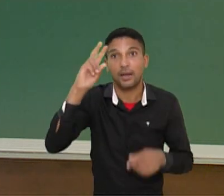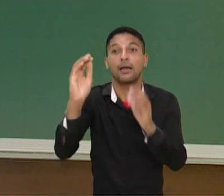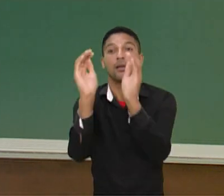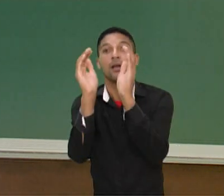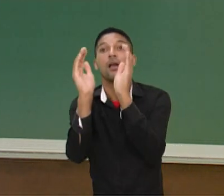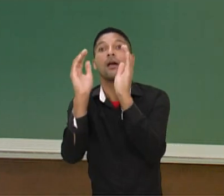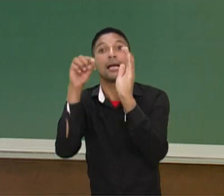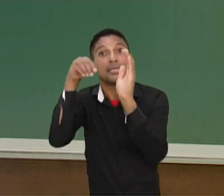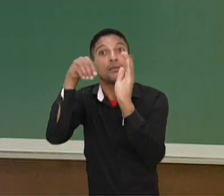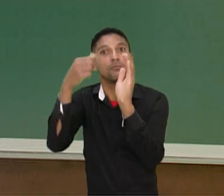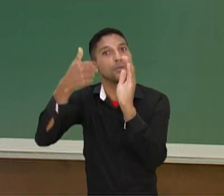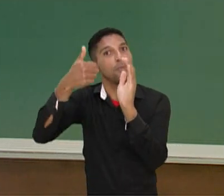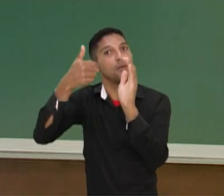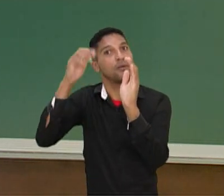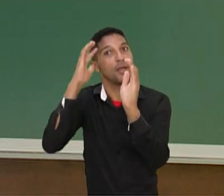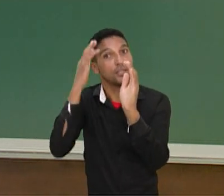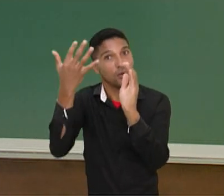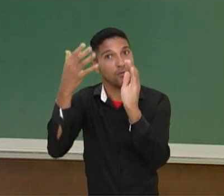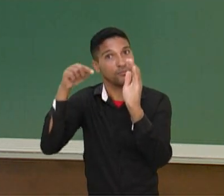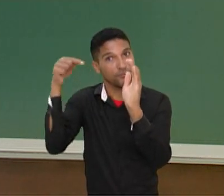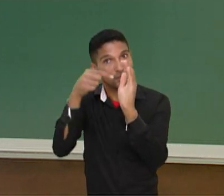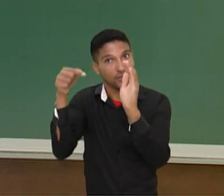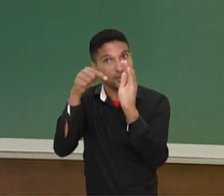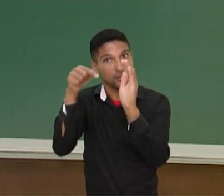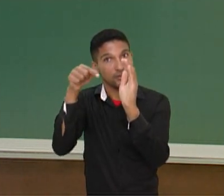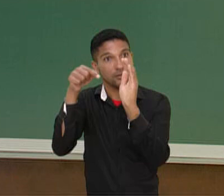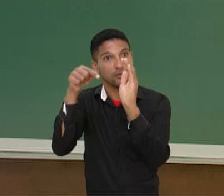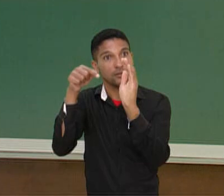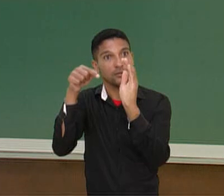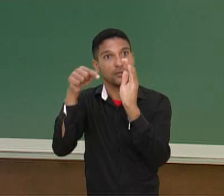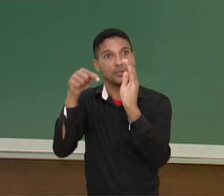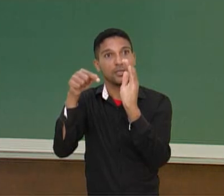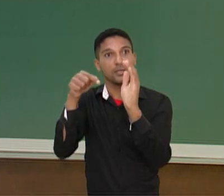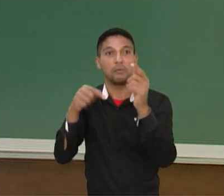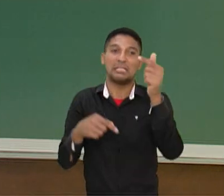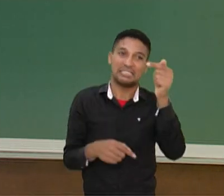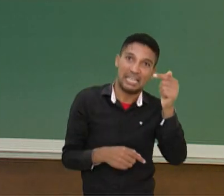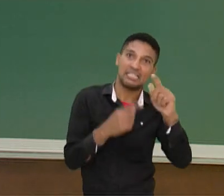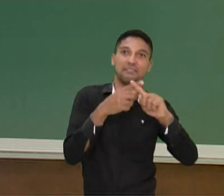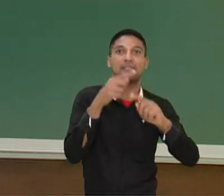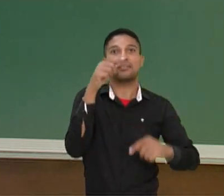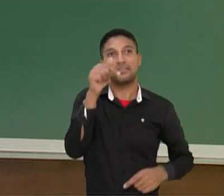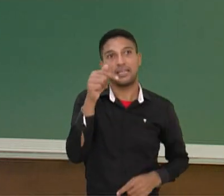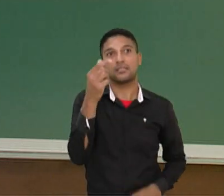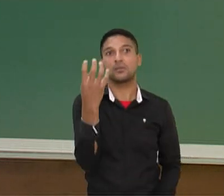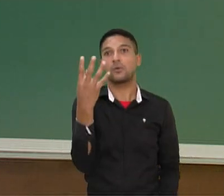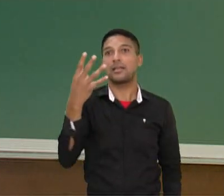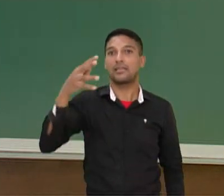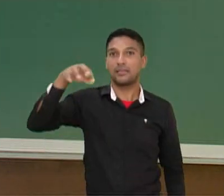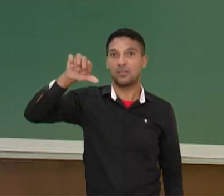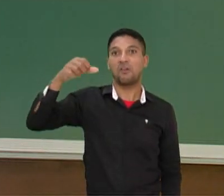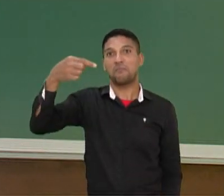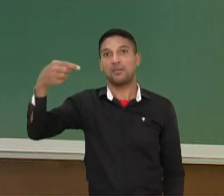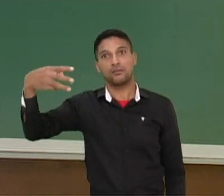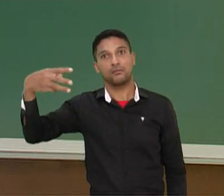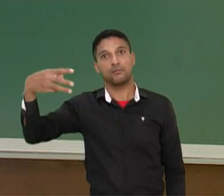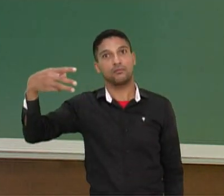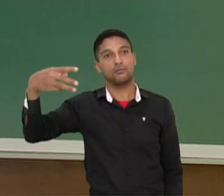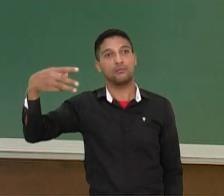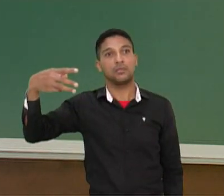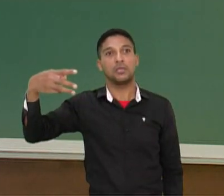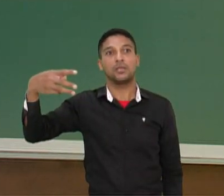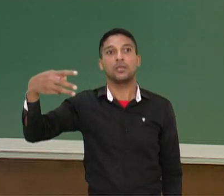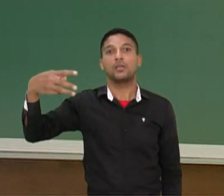dos parênteses. Por favor, se você fizer 7 vezes 7, 49. Tira 3,